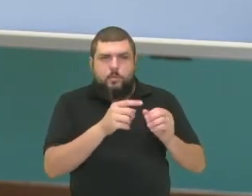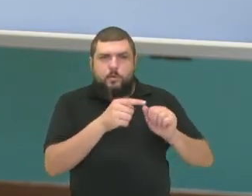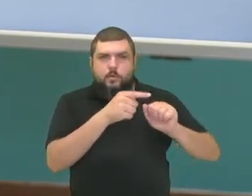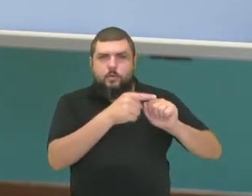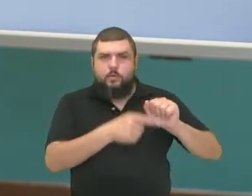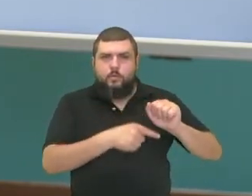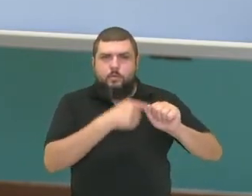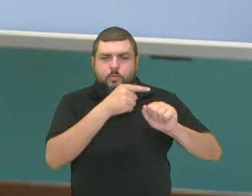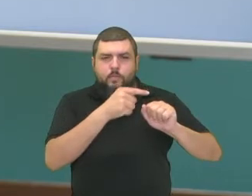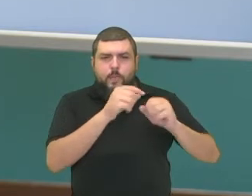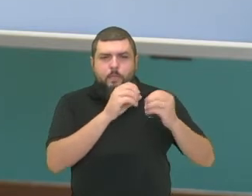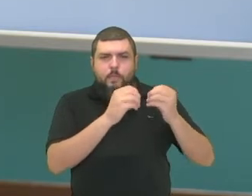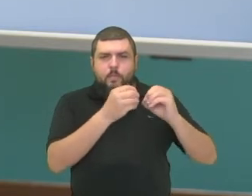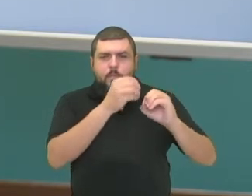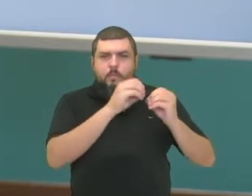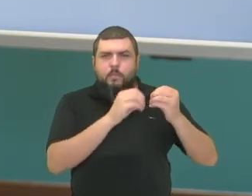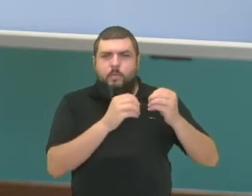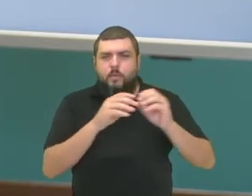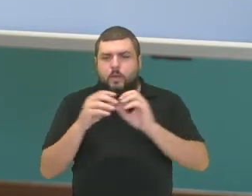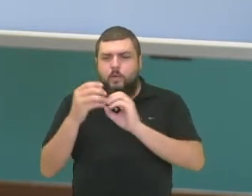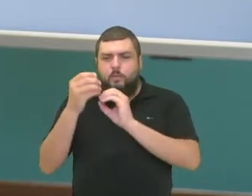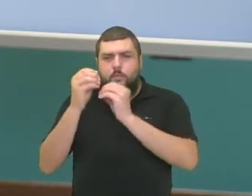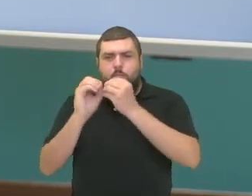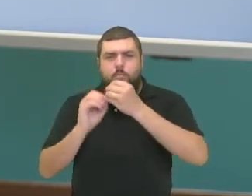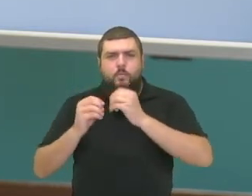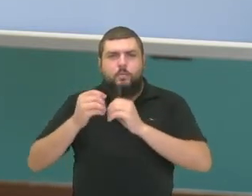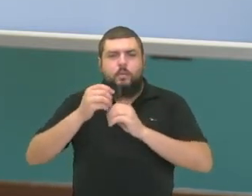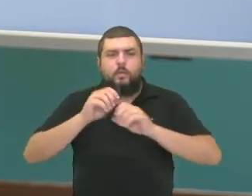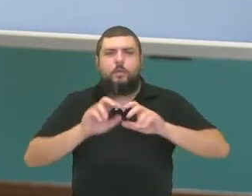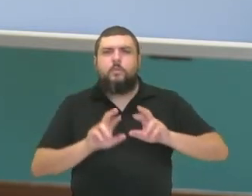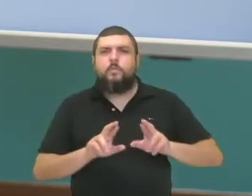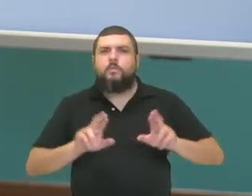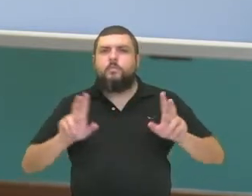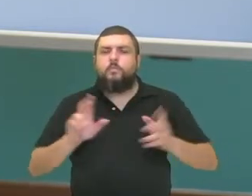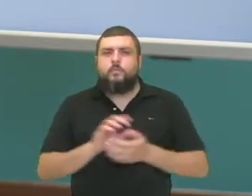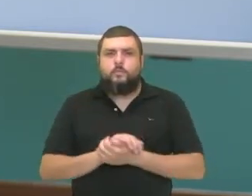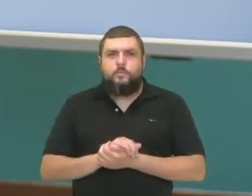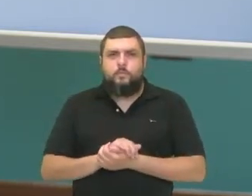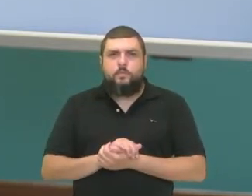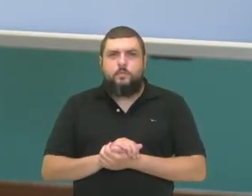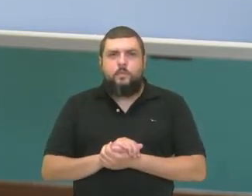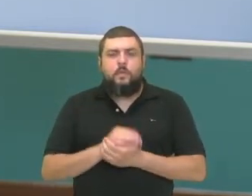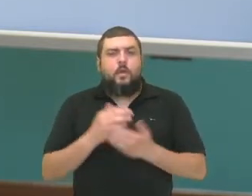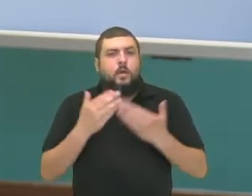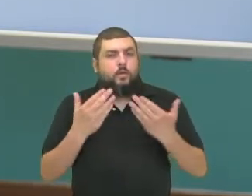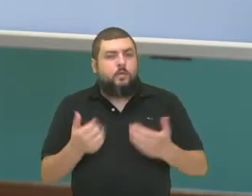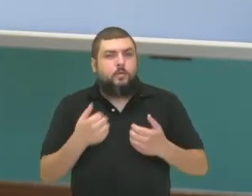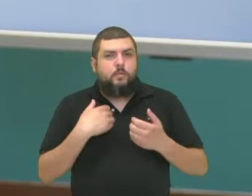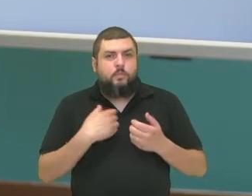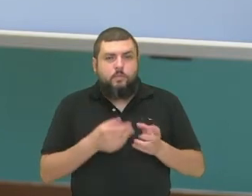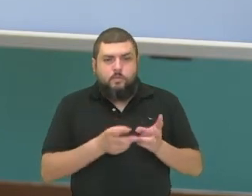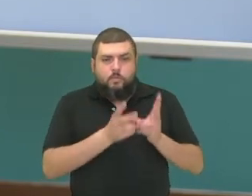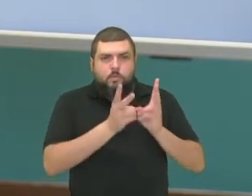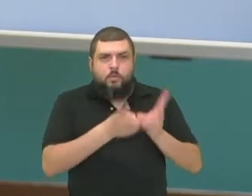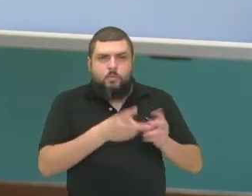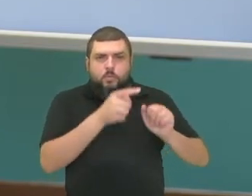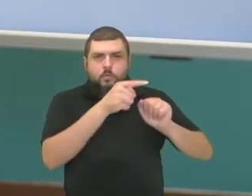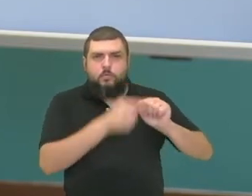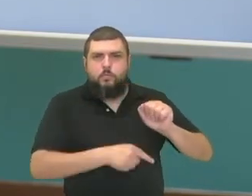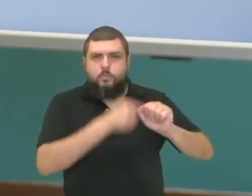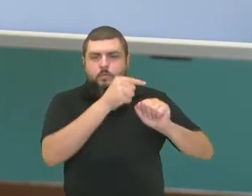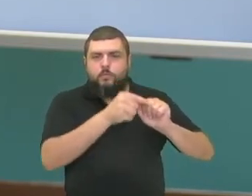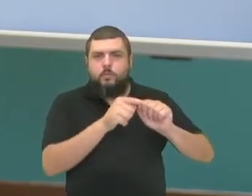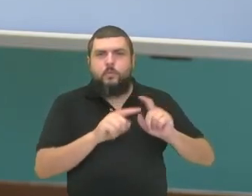substâncias químicas diferentes. E esses isômeros, substâncias que possuem os mesmos átomos, mas são